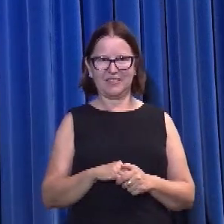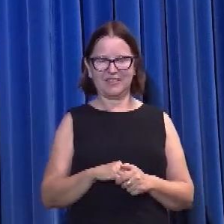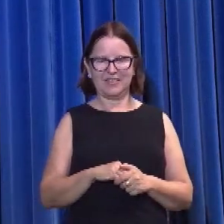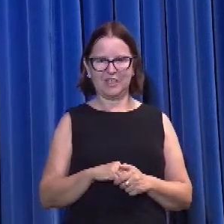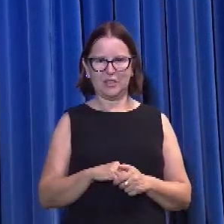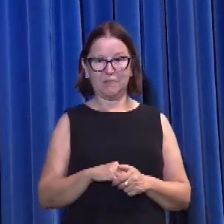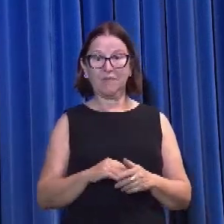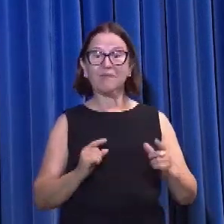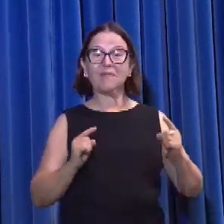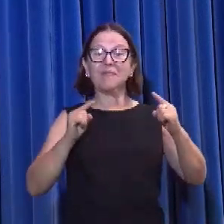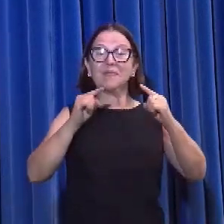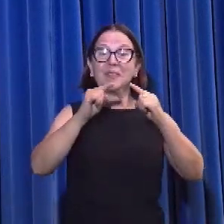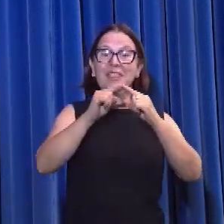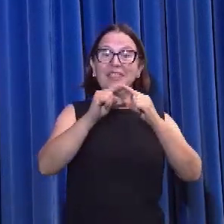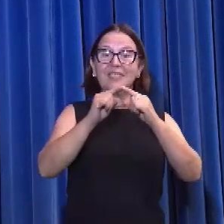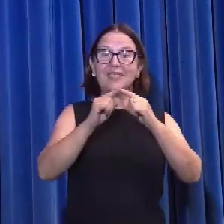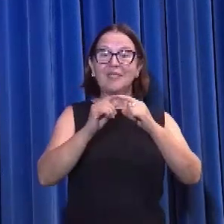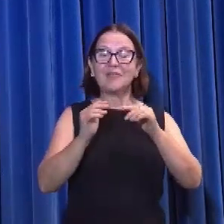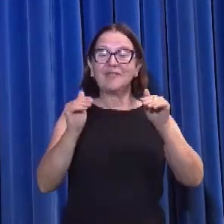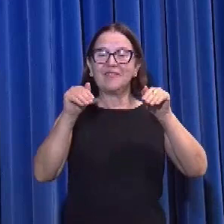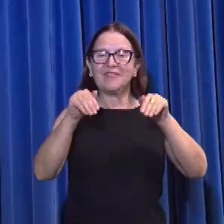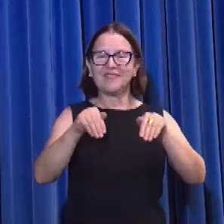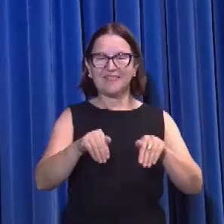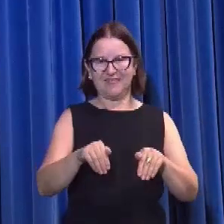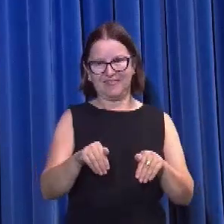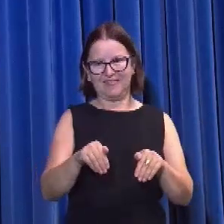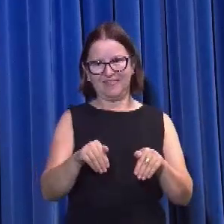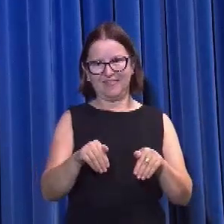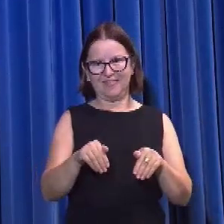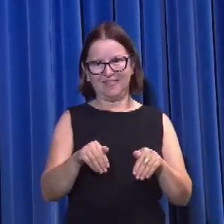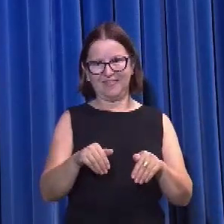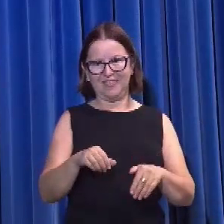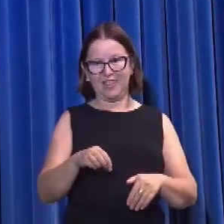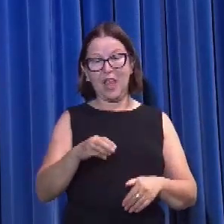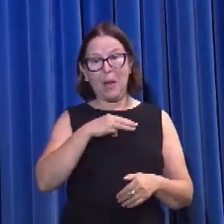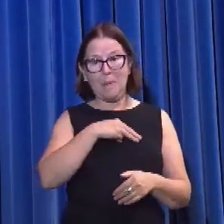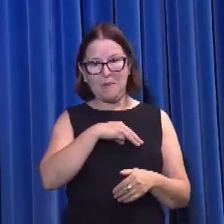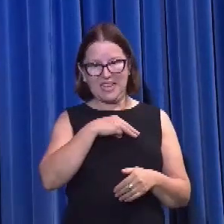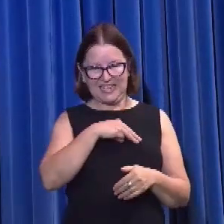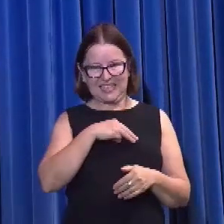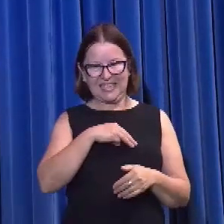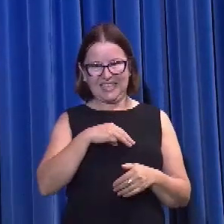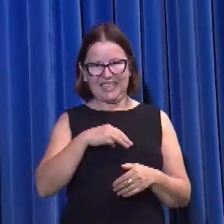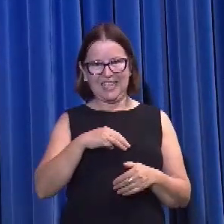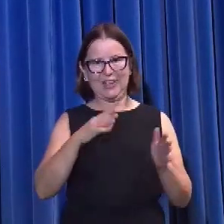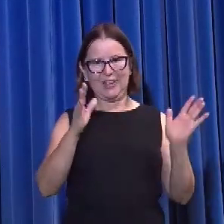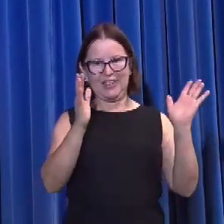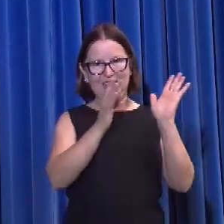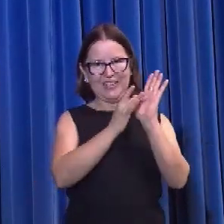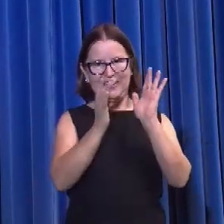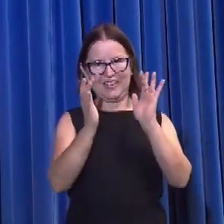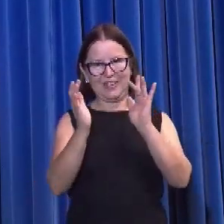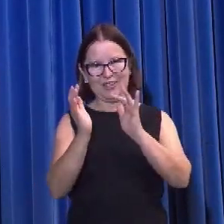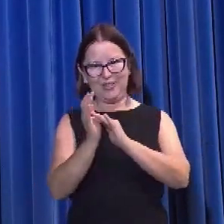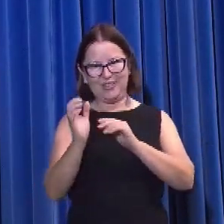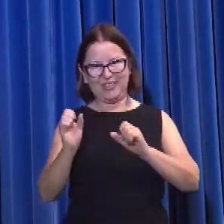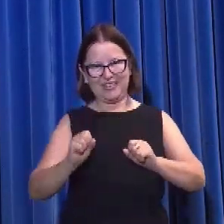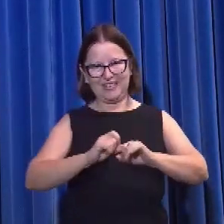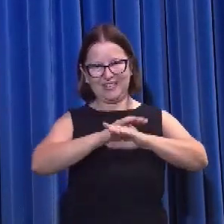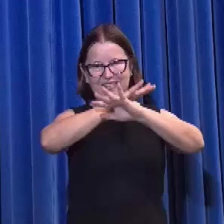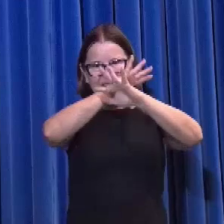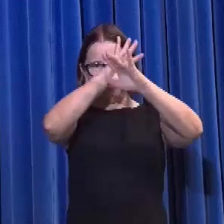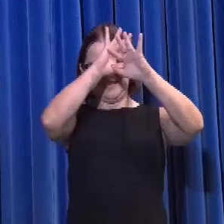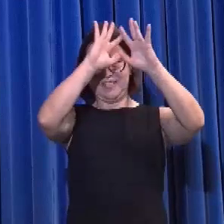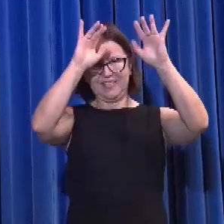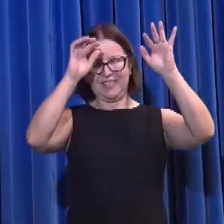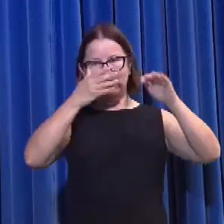O objetivo final do ministério de Jesus era a glória do Pai. E o